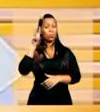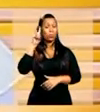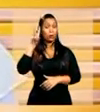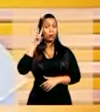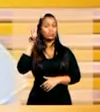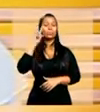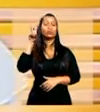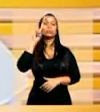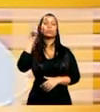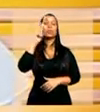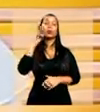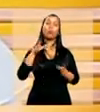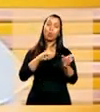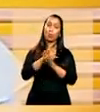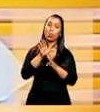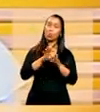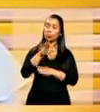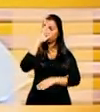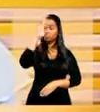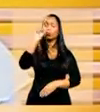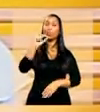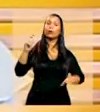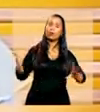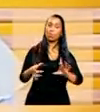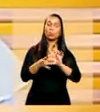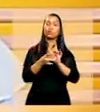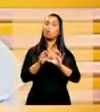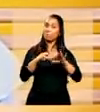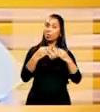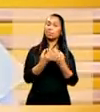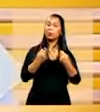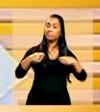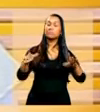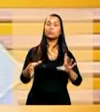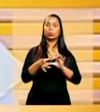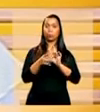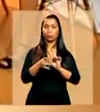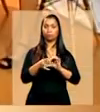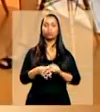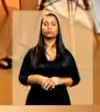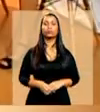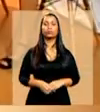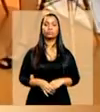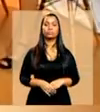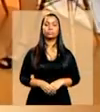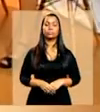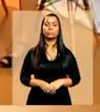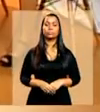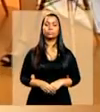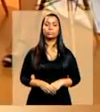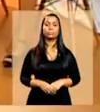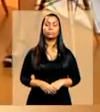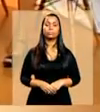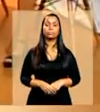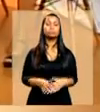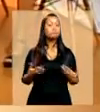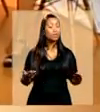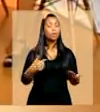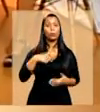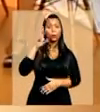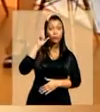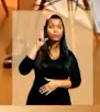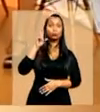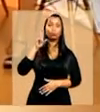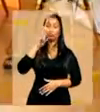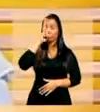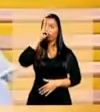traz a grande mensagem, né? Que é a união. Família precisa ter união, né? E eu